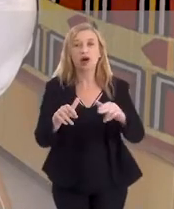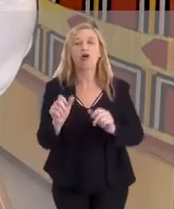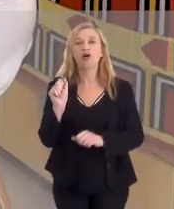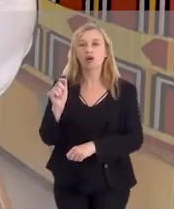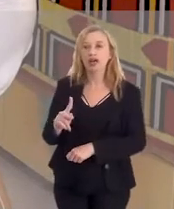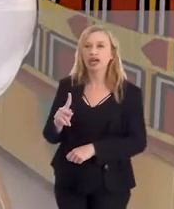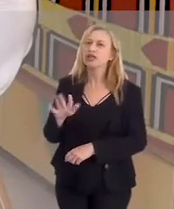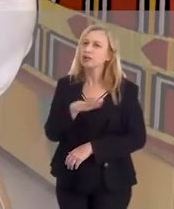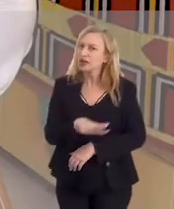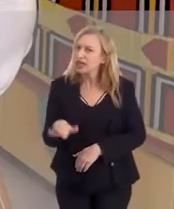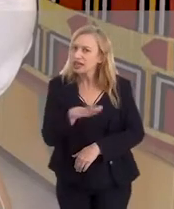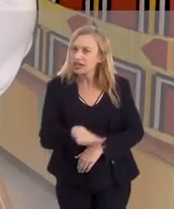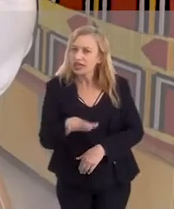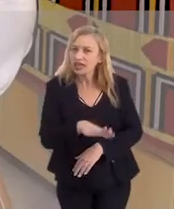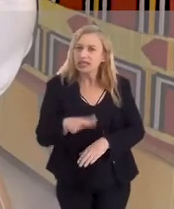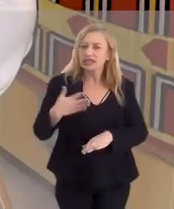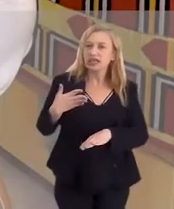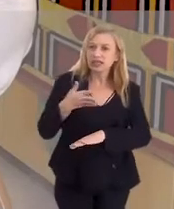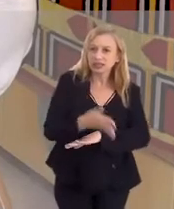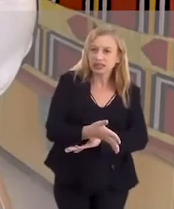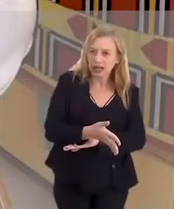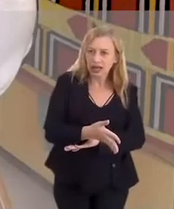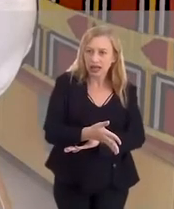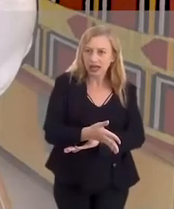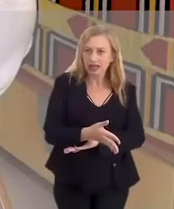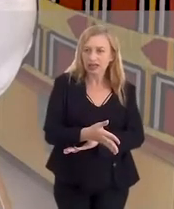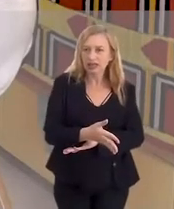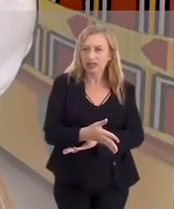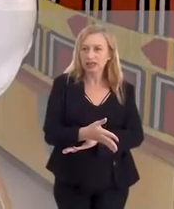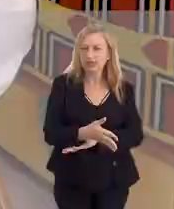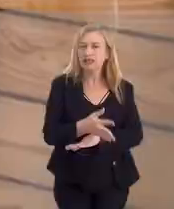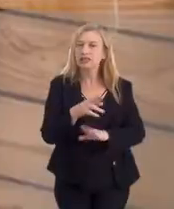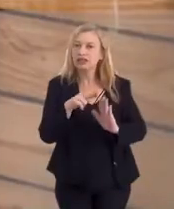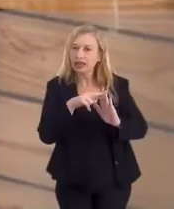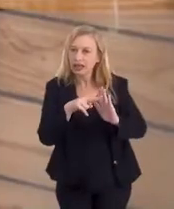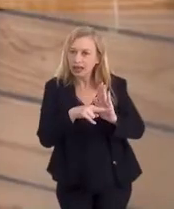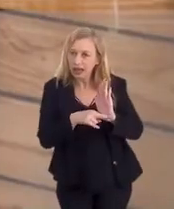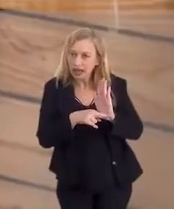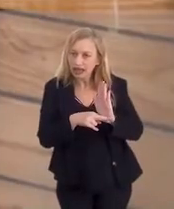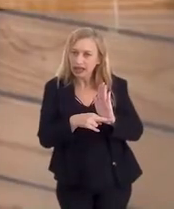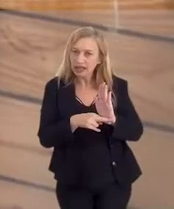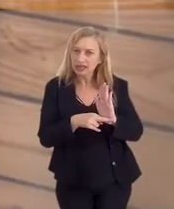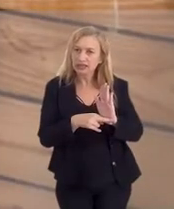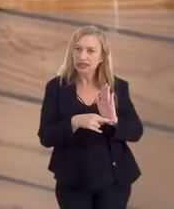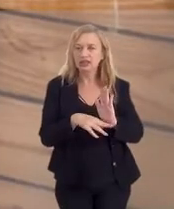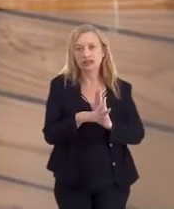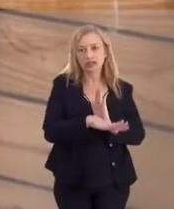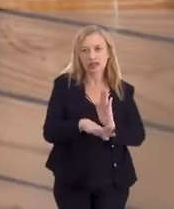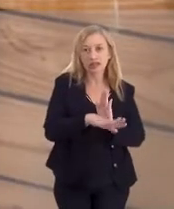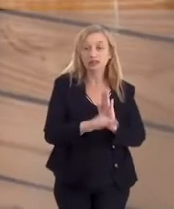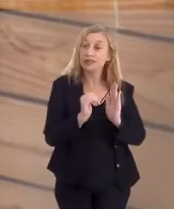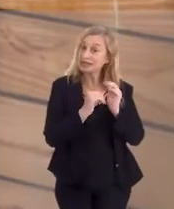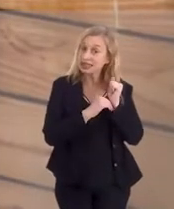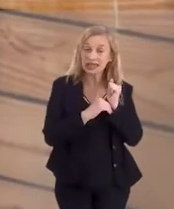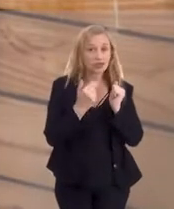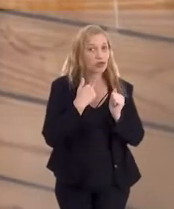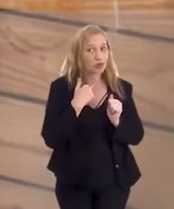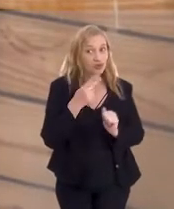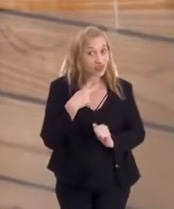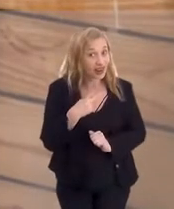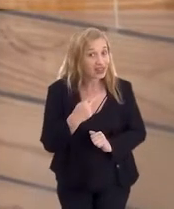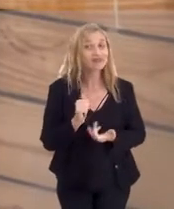Tá. Então, para criança, a criança entra, tem alguma coisa que é feita quando ela é criança,